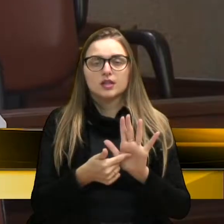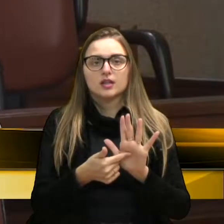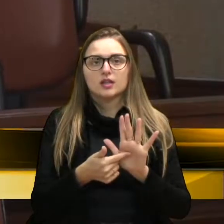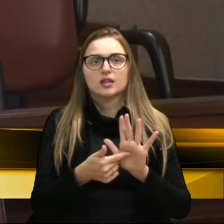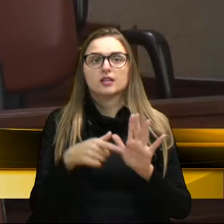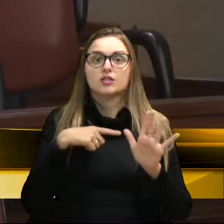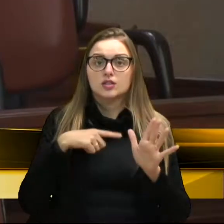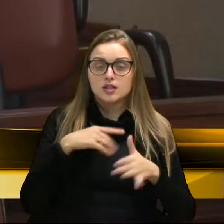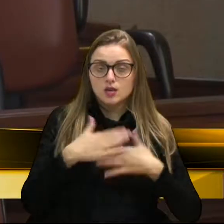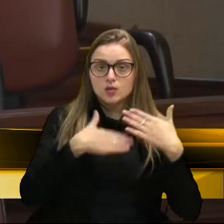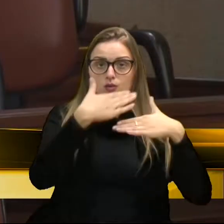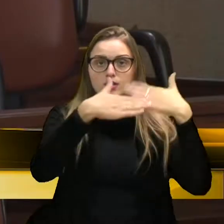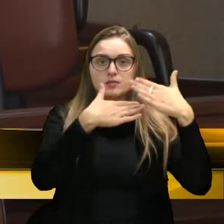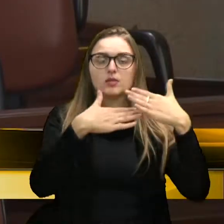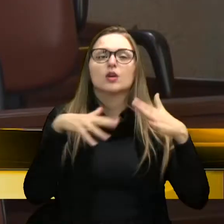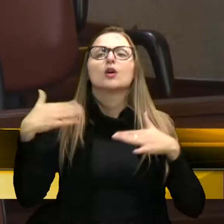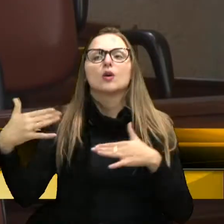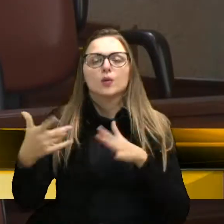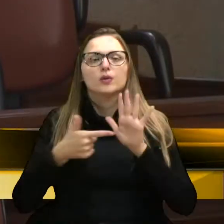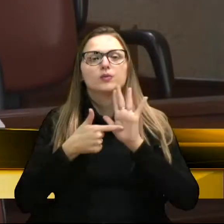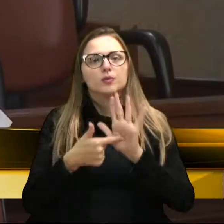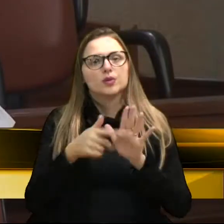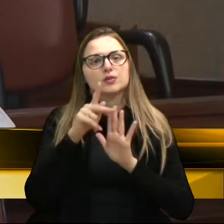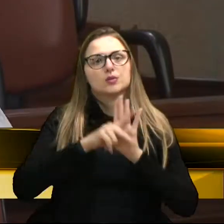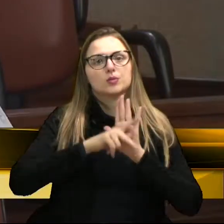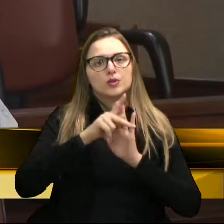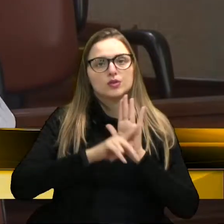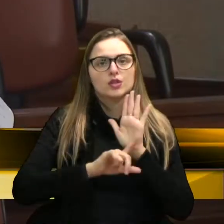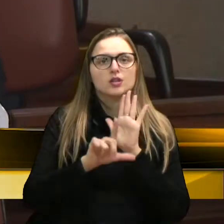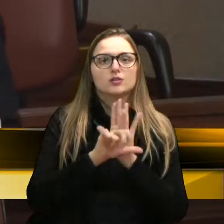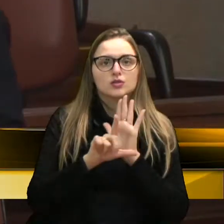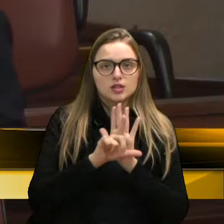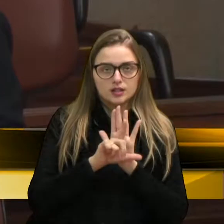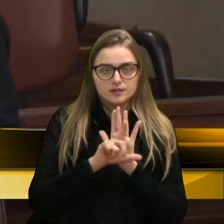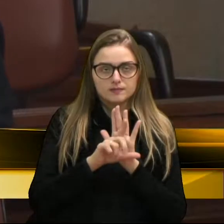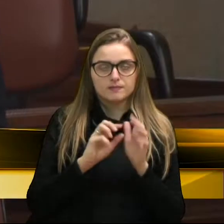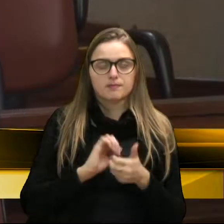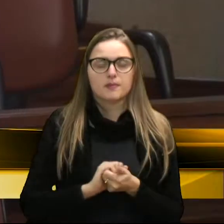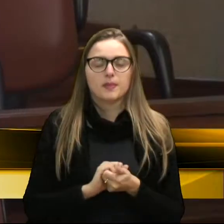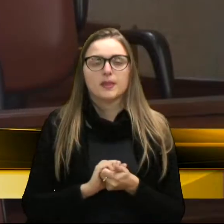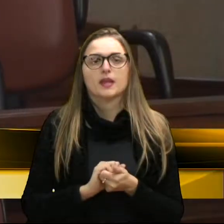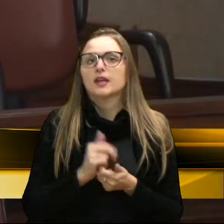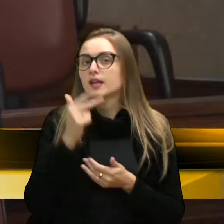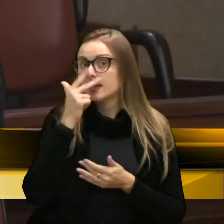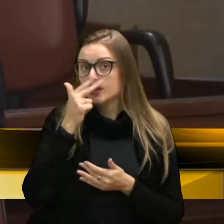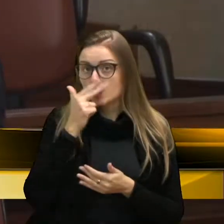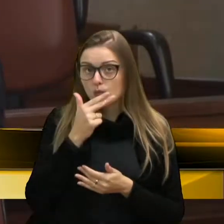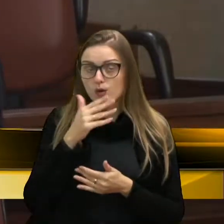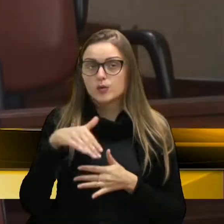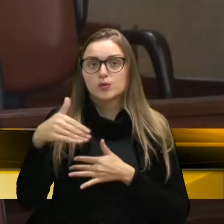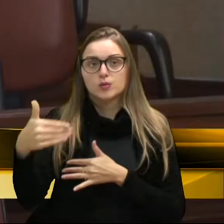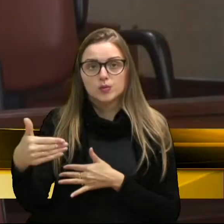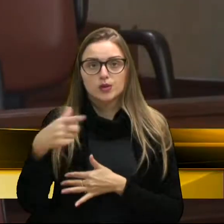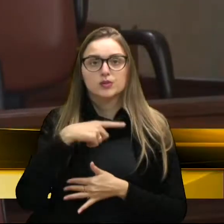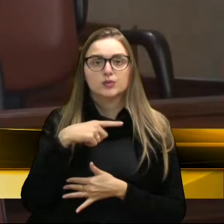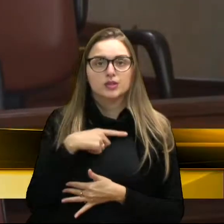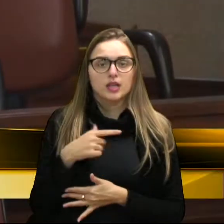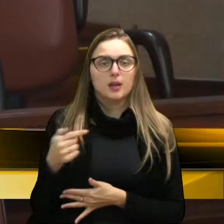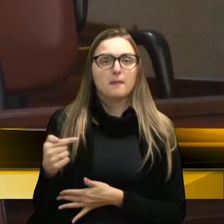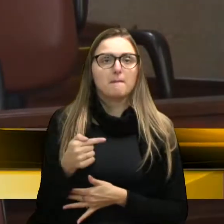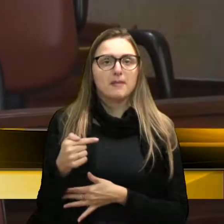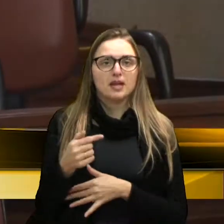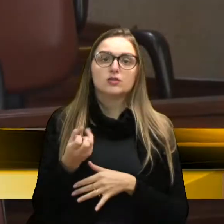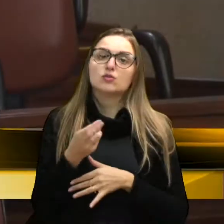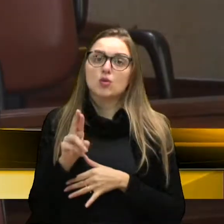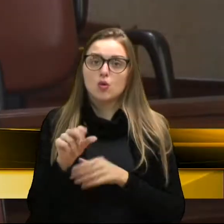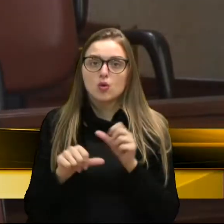compensação, quando apresentado o projeto de lei que renuncia à receita, mesmo quando decorrente de redução,